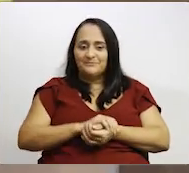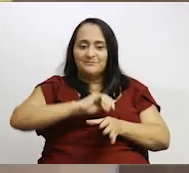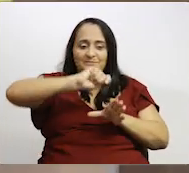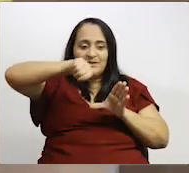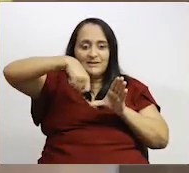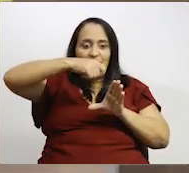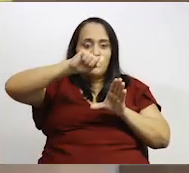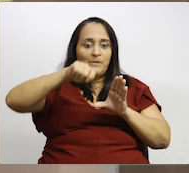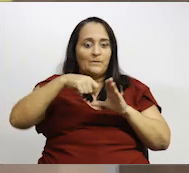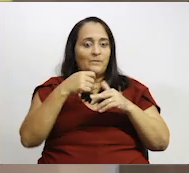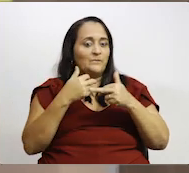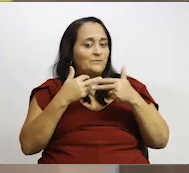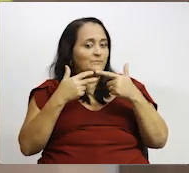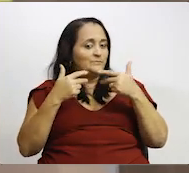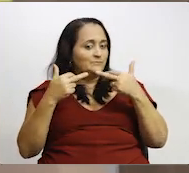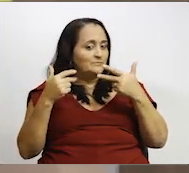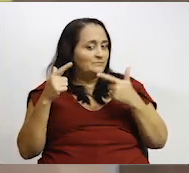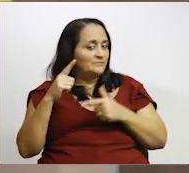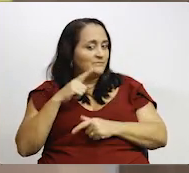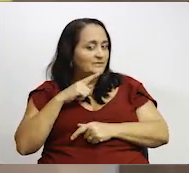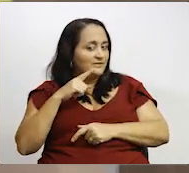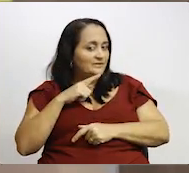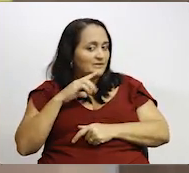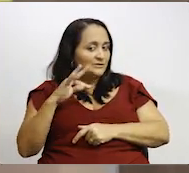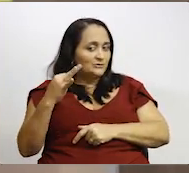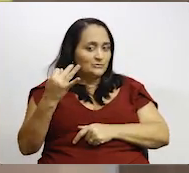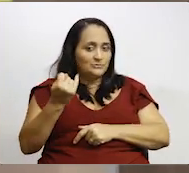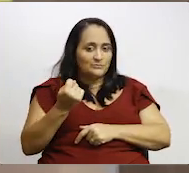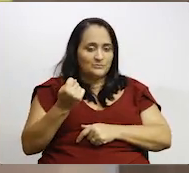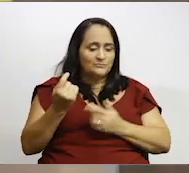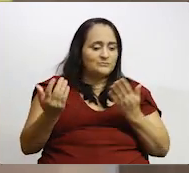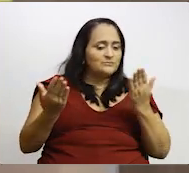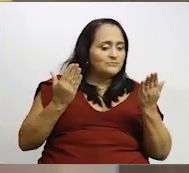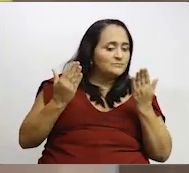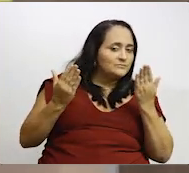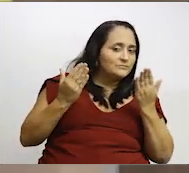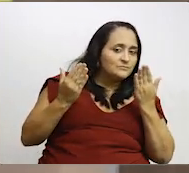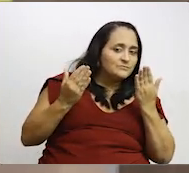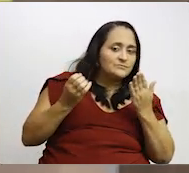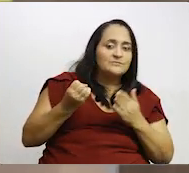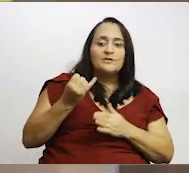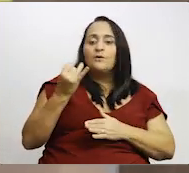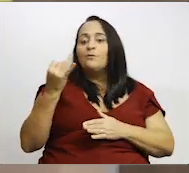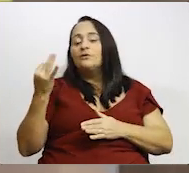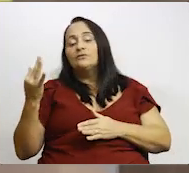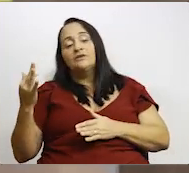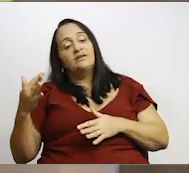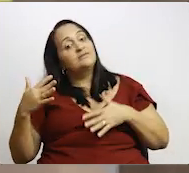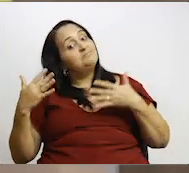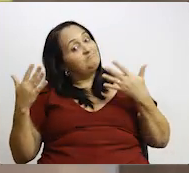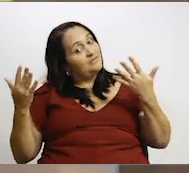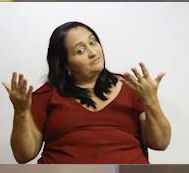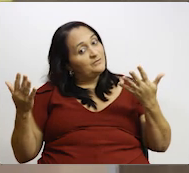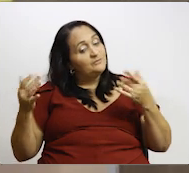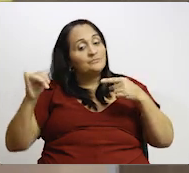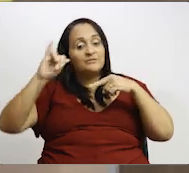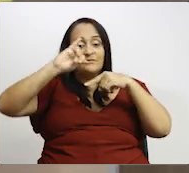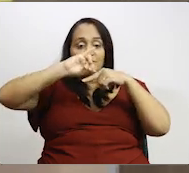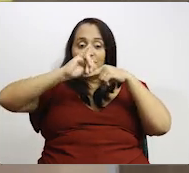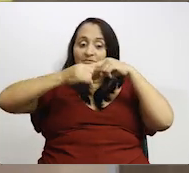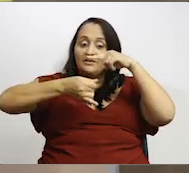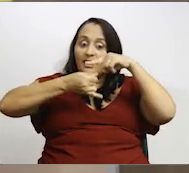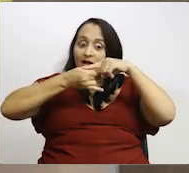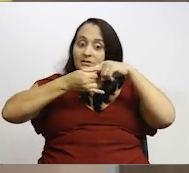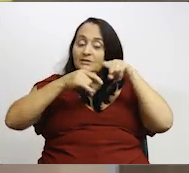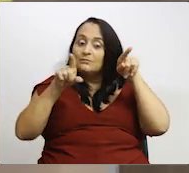Eita, que nessa cozinha tem de tudo, né? Vocês viram? Eles comparando as quantidades? Pois é,